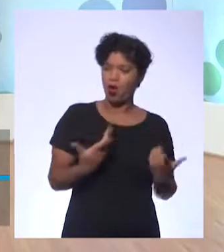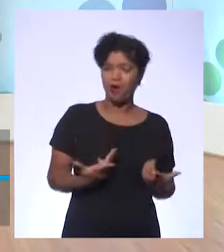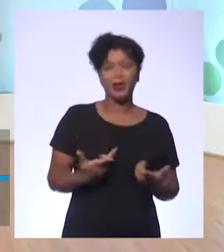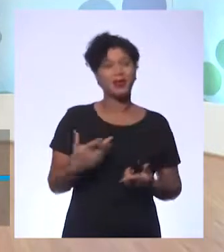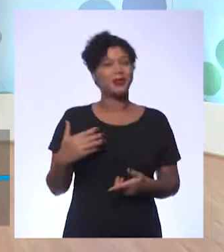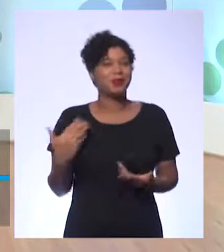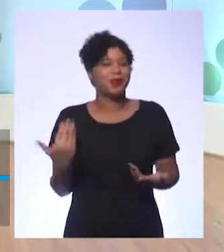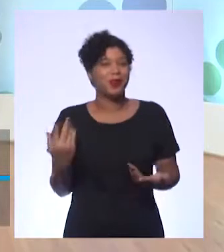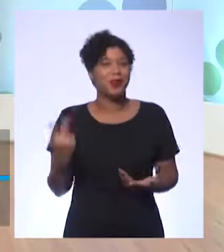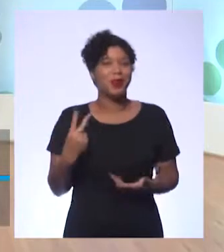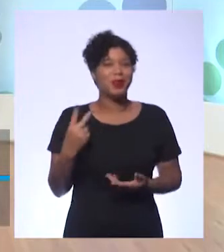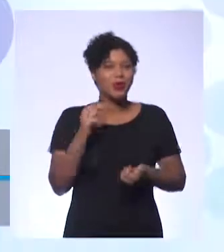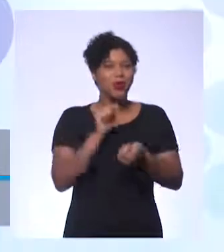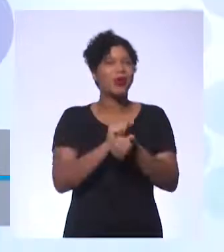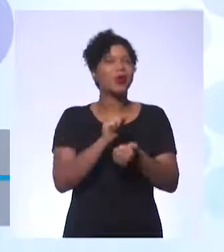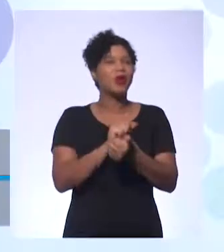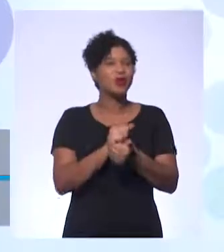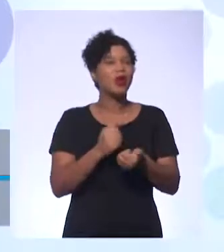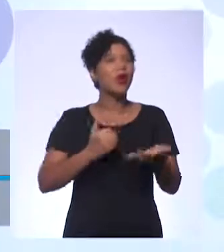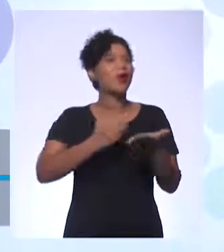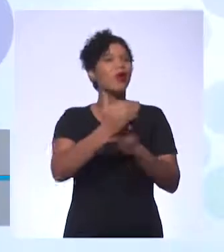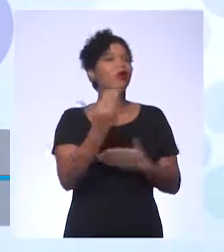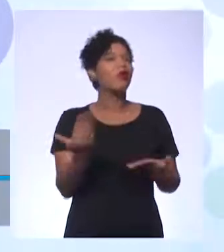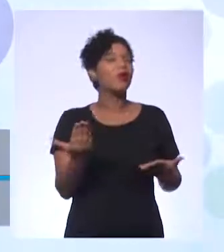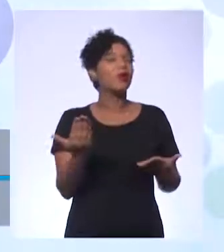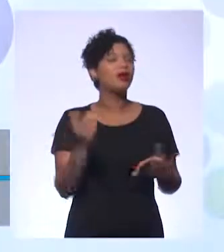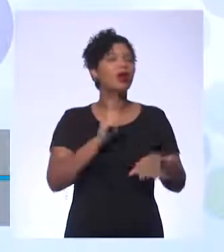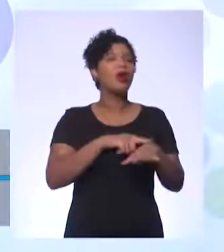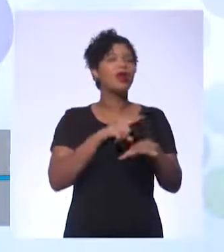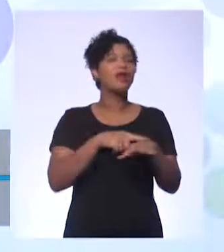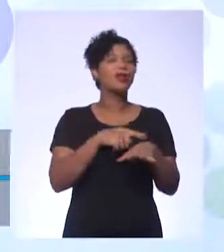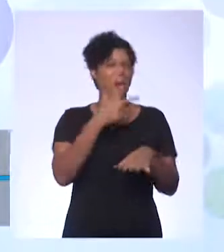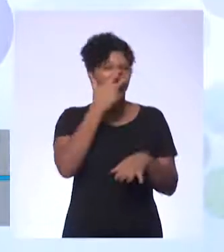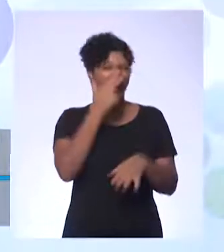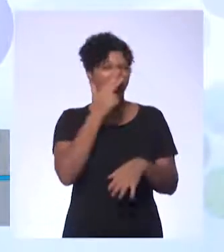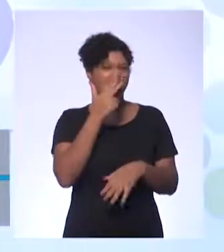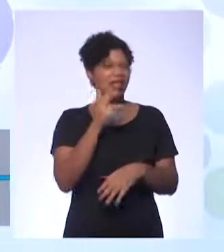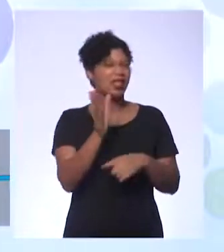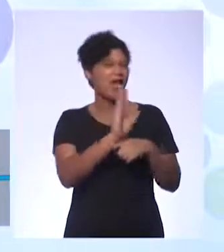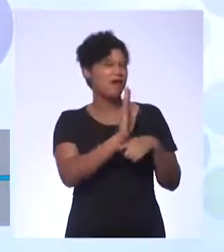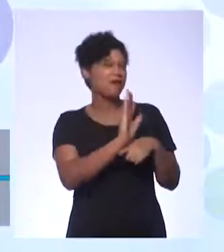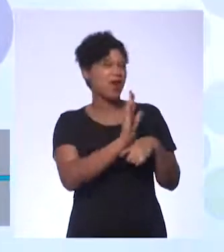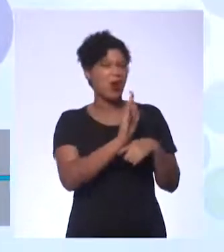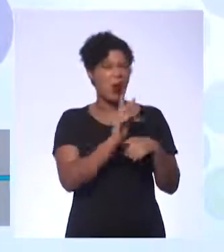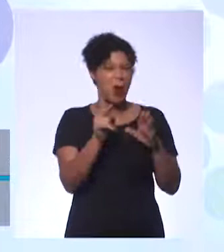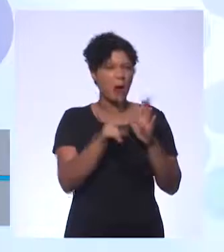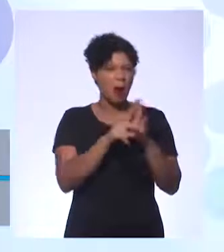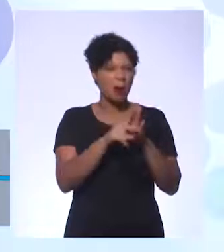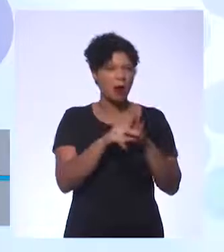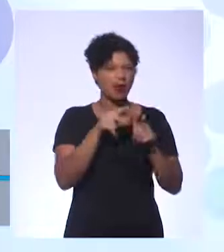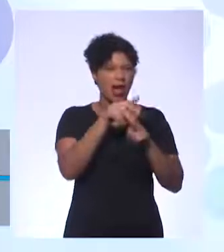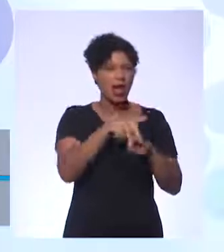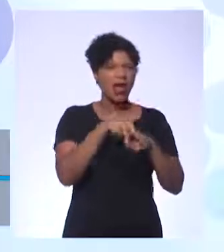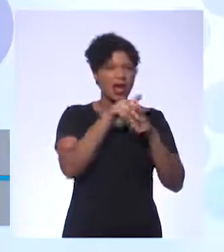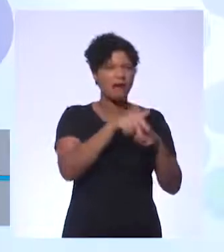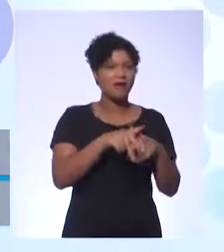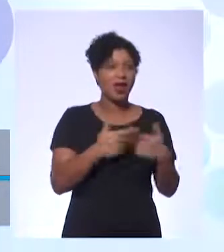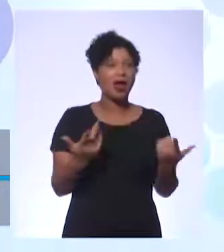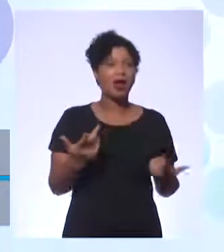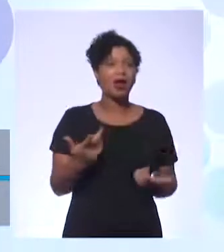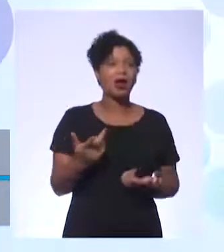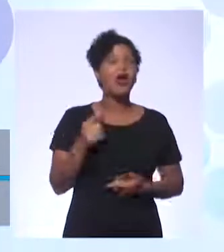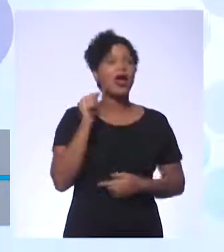Quixote. E nesse contexto, então, era um momento de novelas sobre cavalaria. Então, como eles liam muito, ele